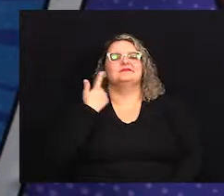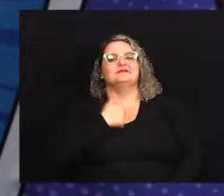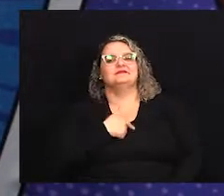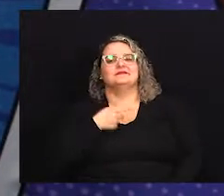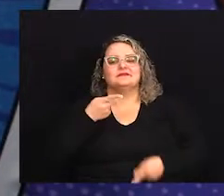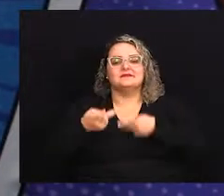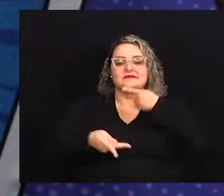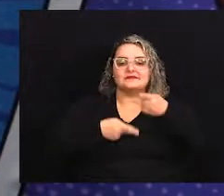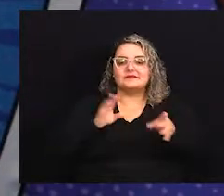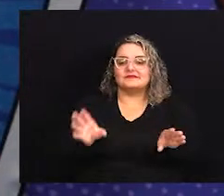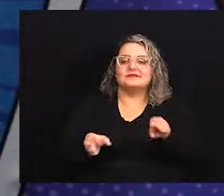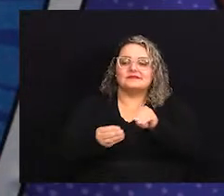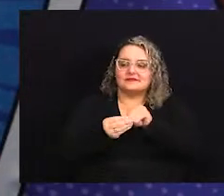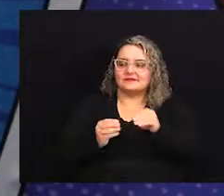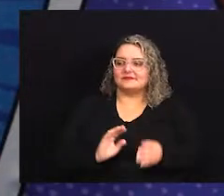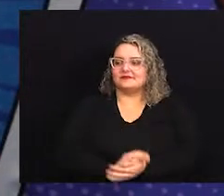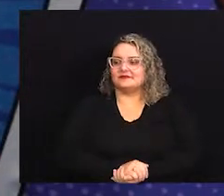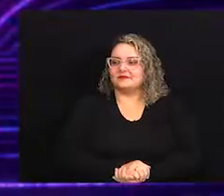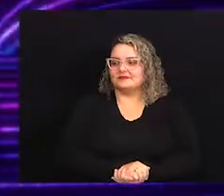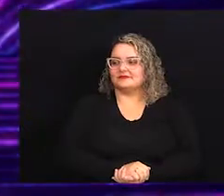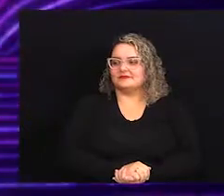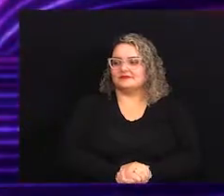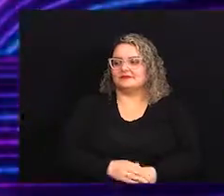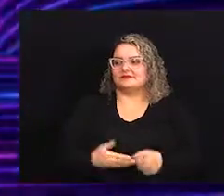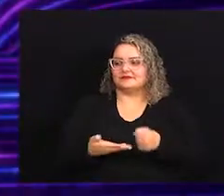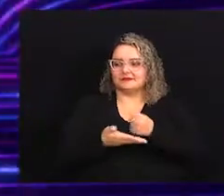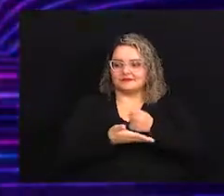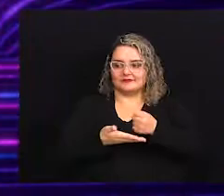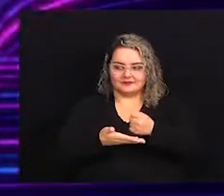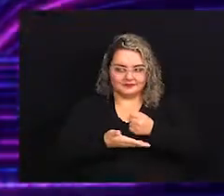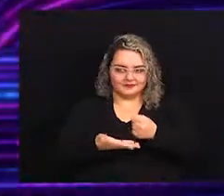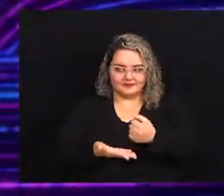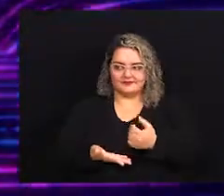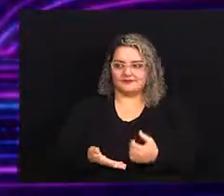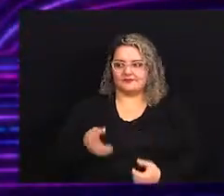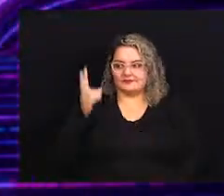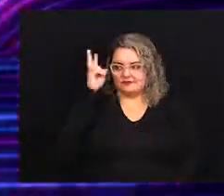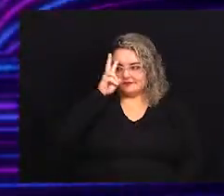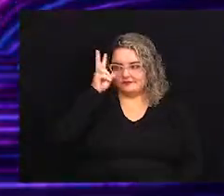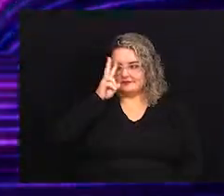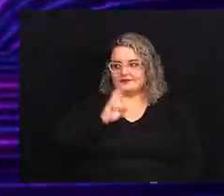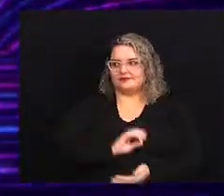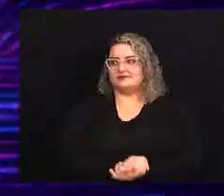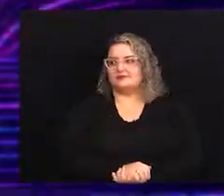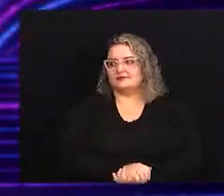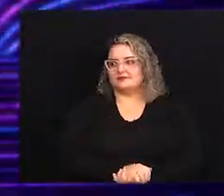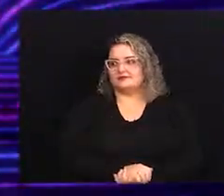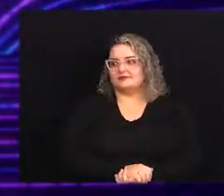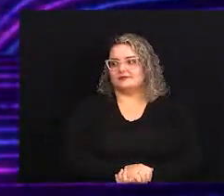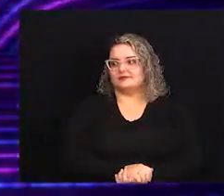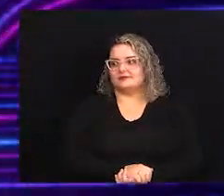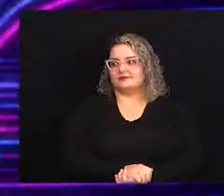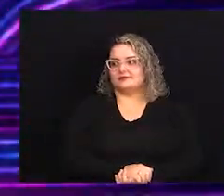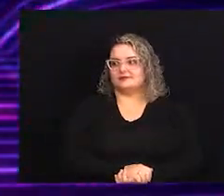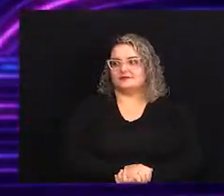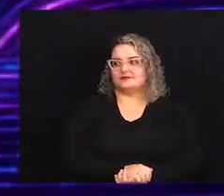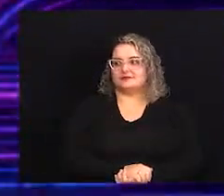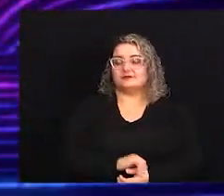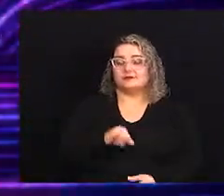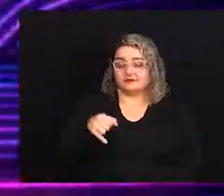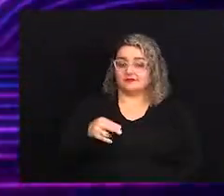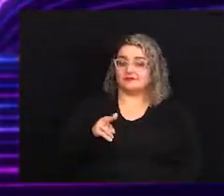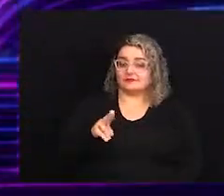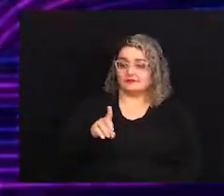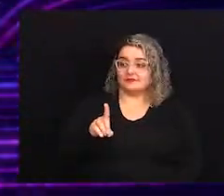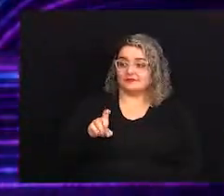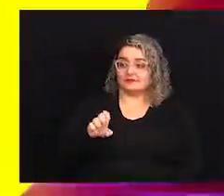gente, fala um pouquinho da sinopse. Basicamente a história de um judeu